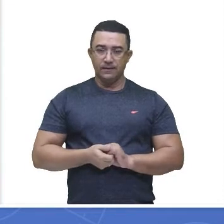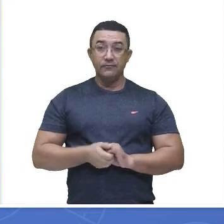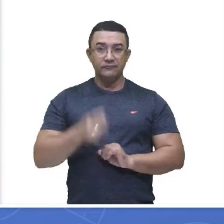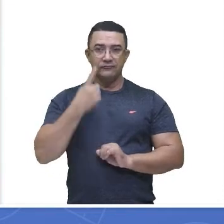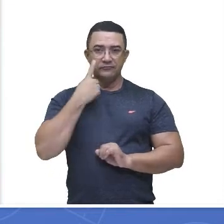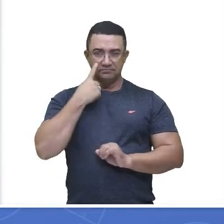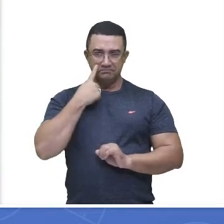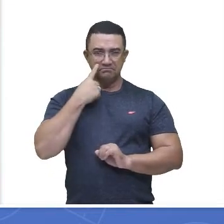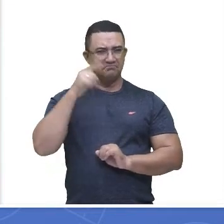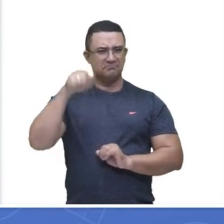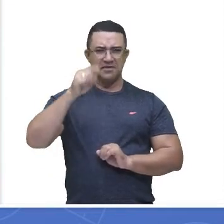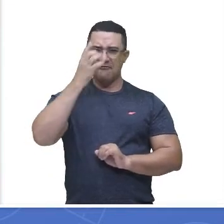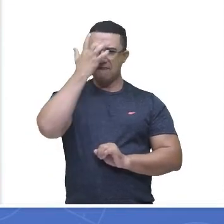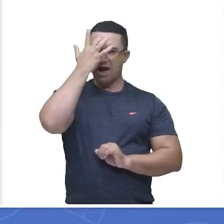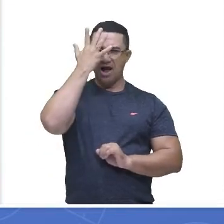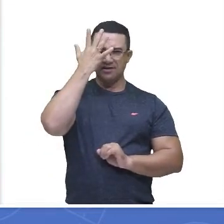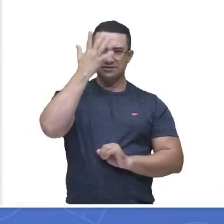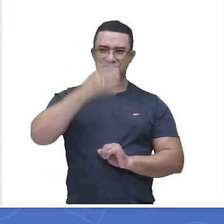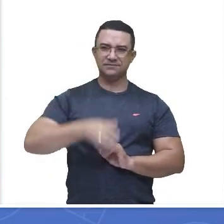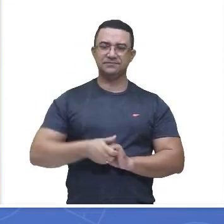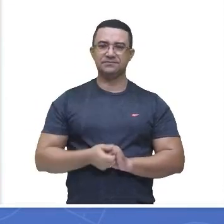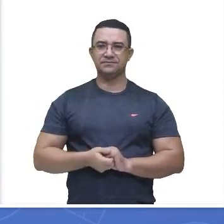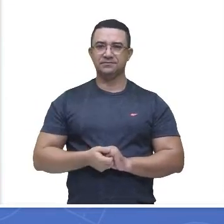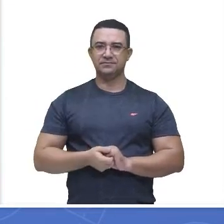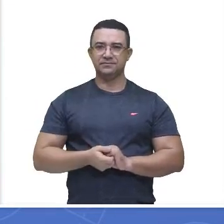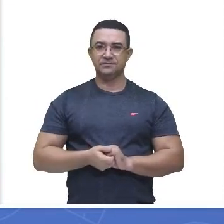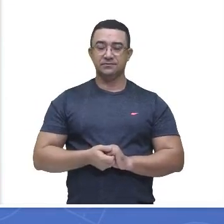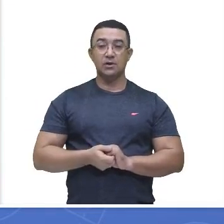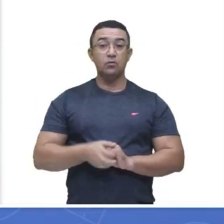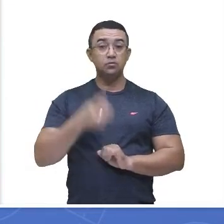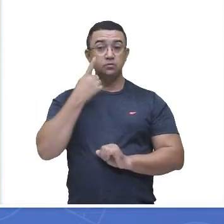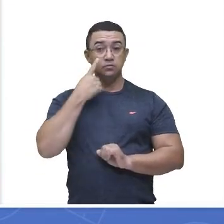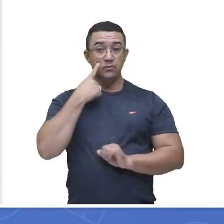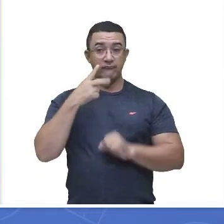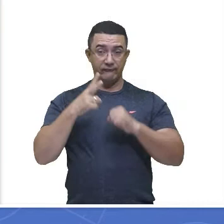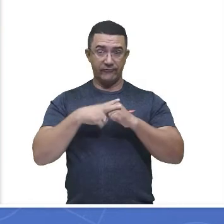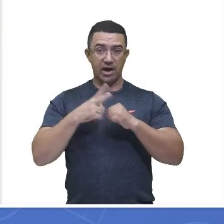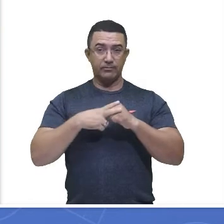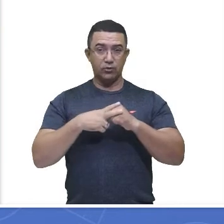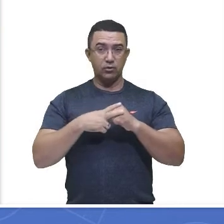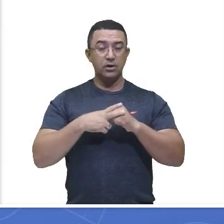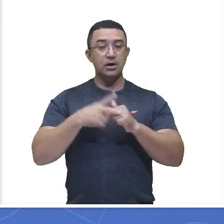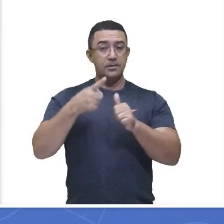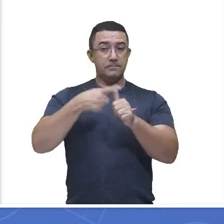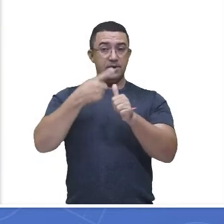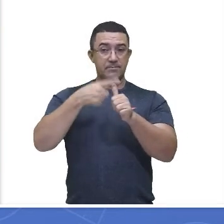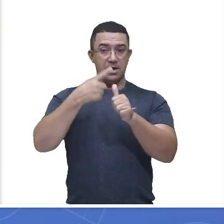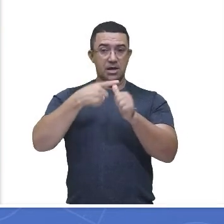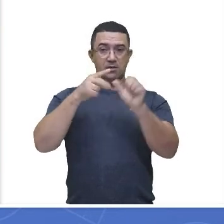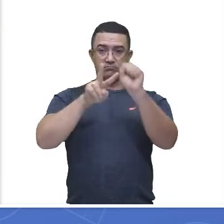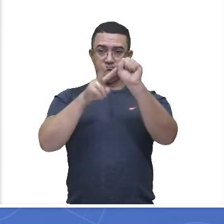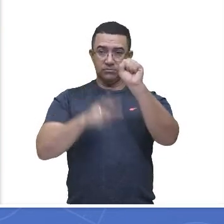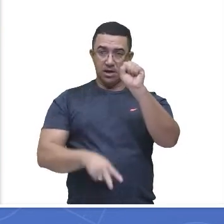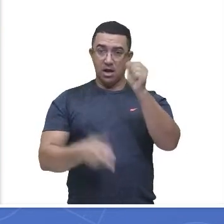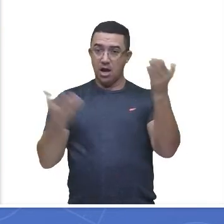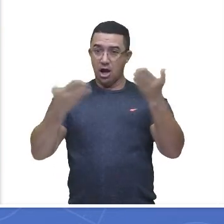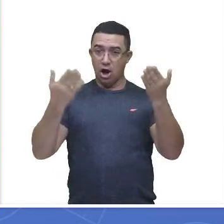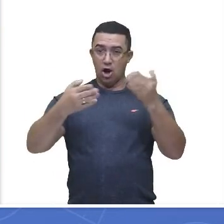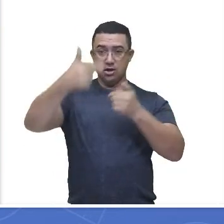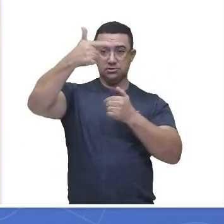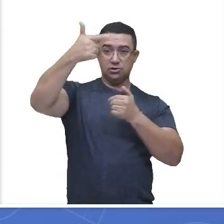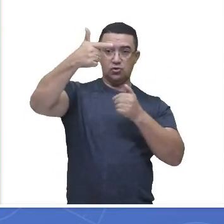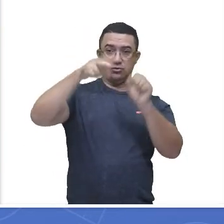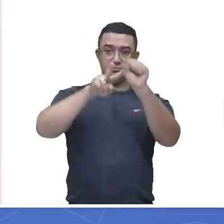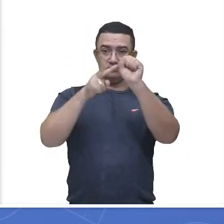fácil? Tranquilo? Vimos verbos de primeira conjugação e a gente vai ter que passar agora para verbos de segunda conjugação, que são os